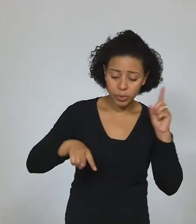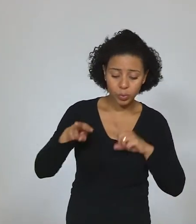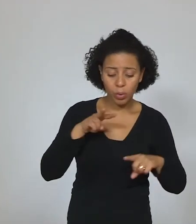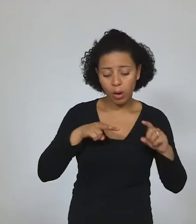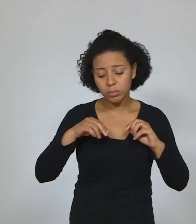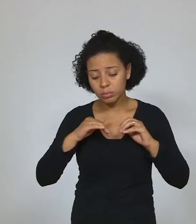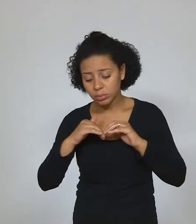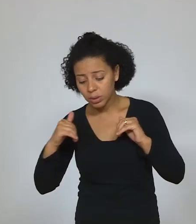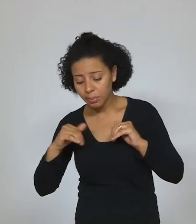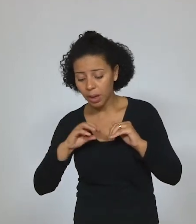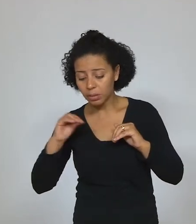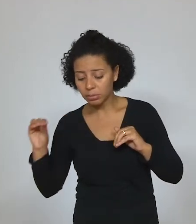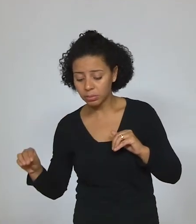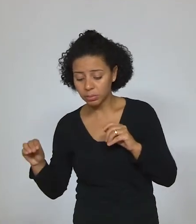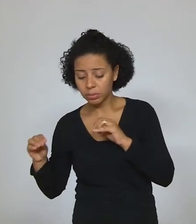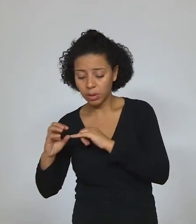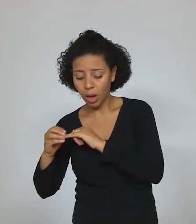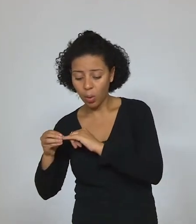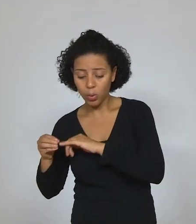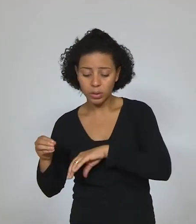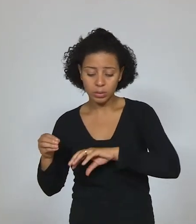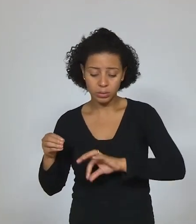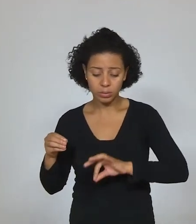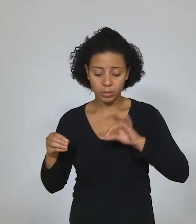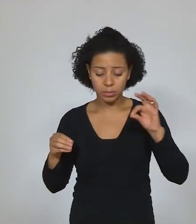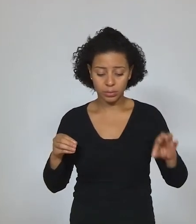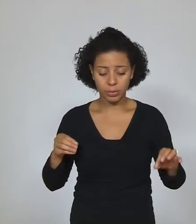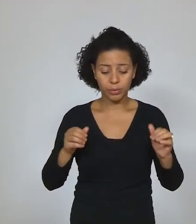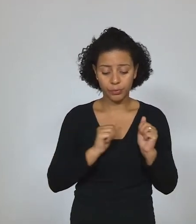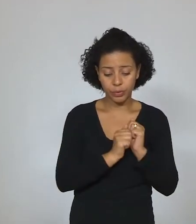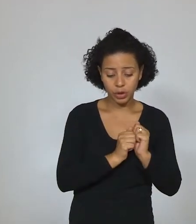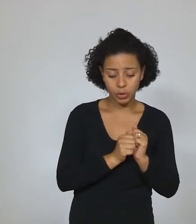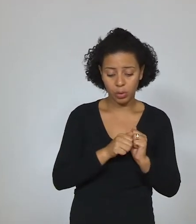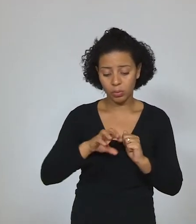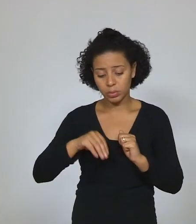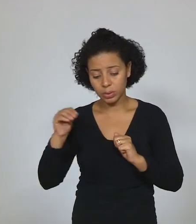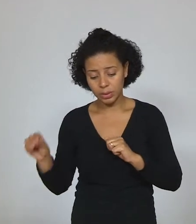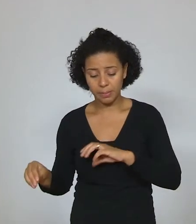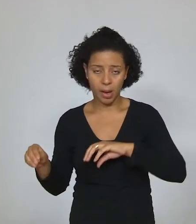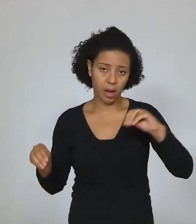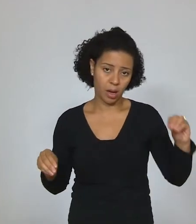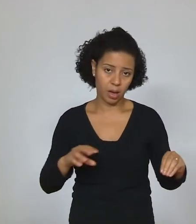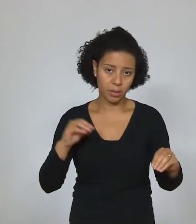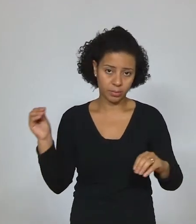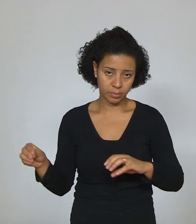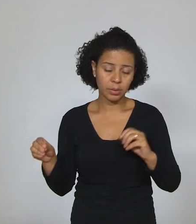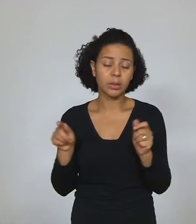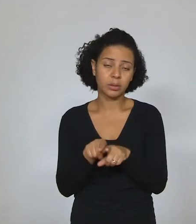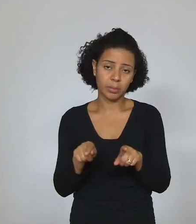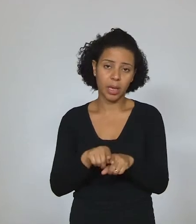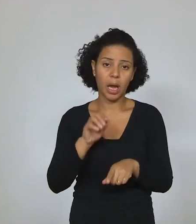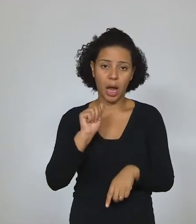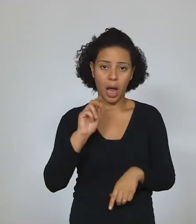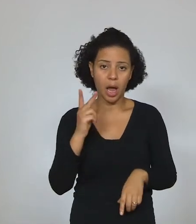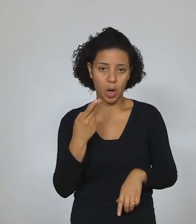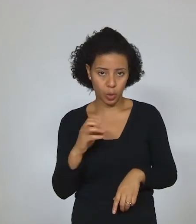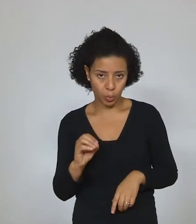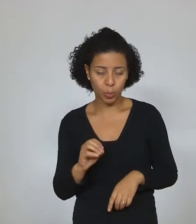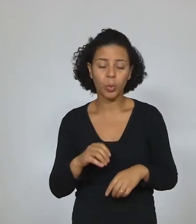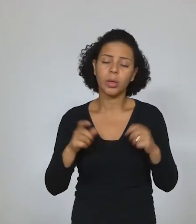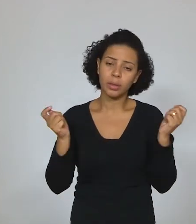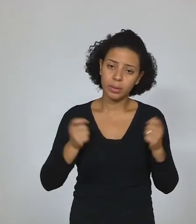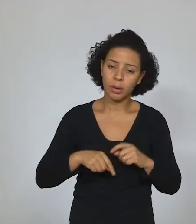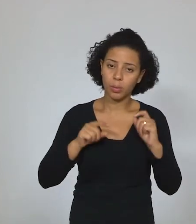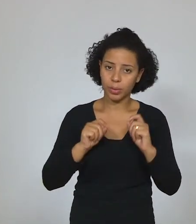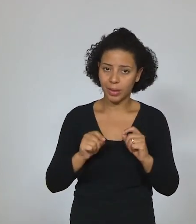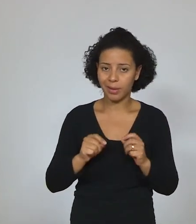executado. Assim como no alho, você separa o dente do alho da casca. Mas olha que curioso.